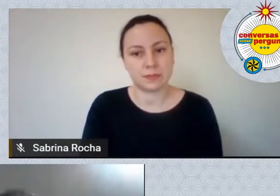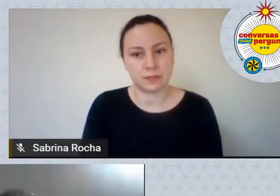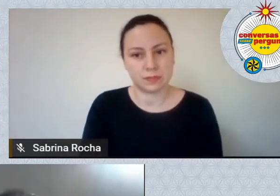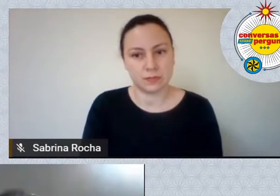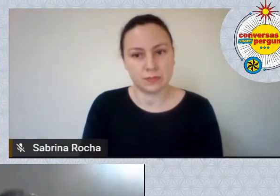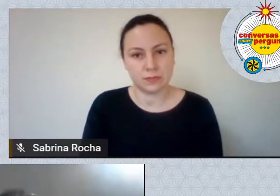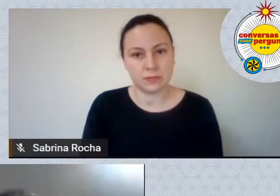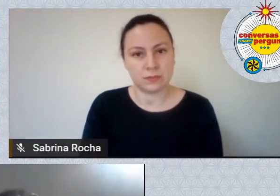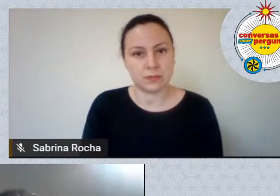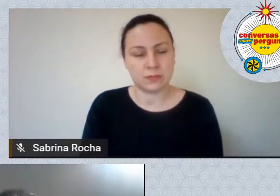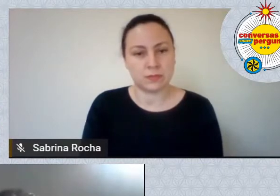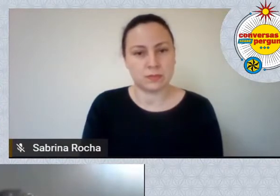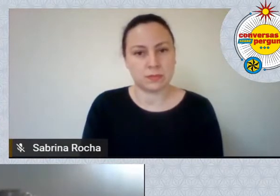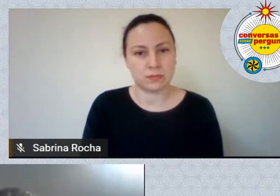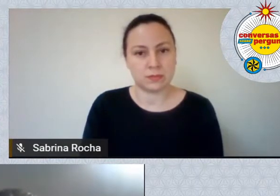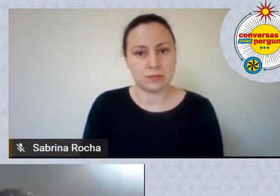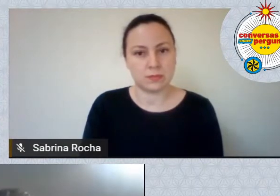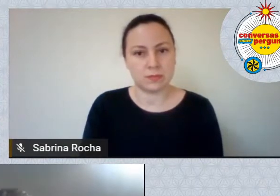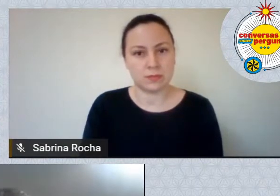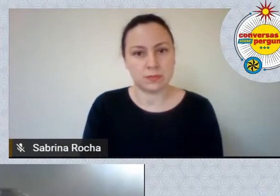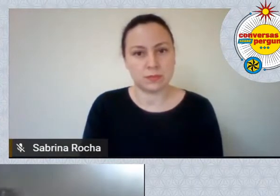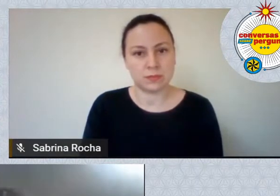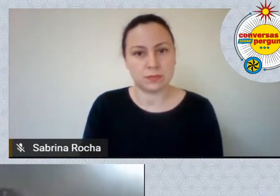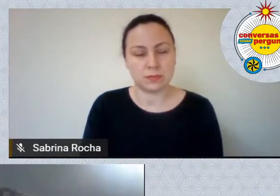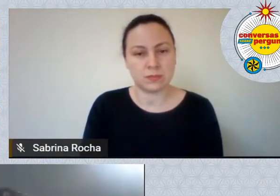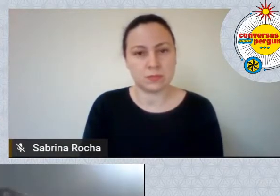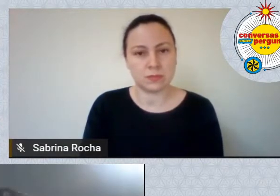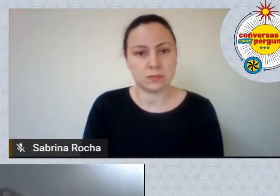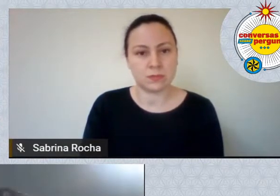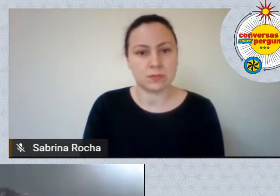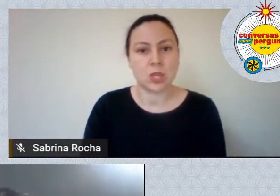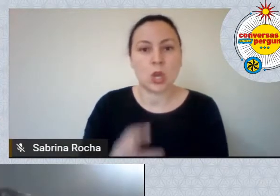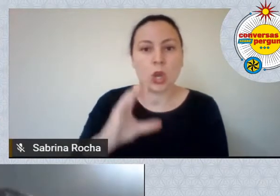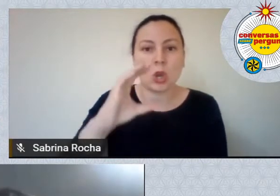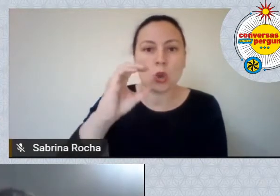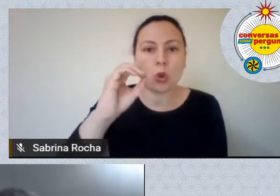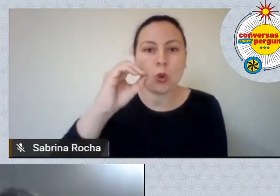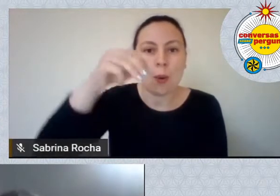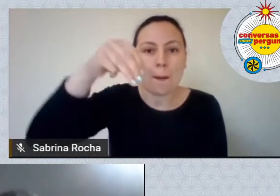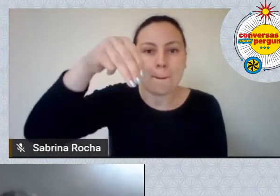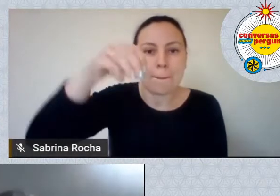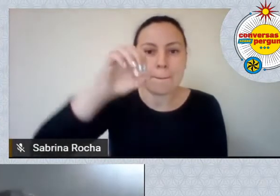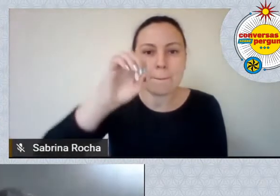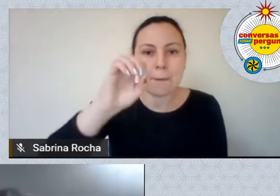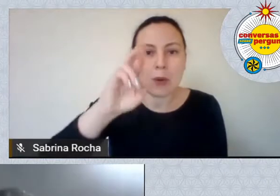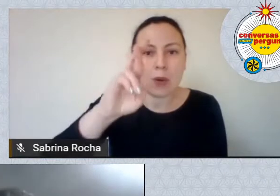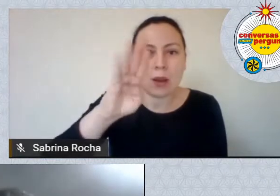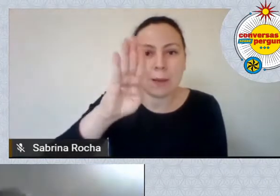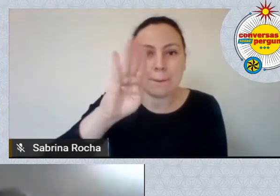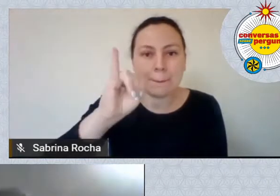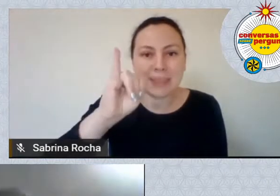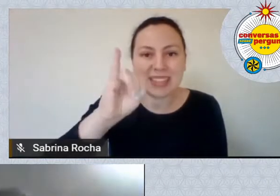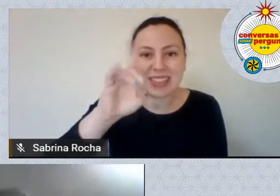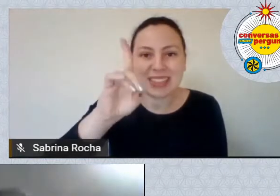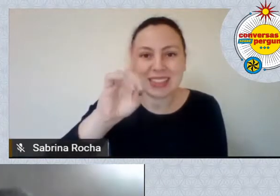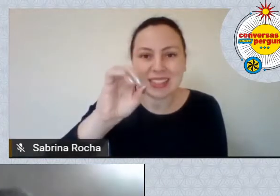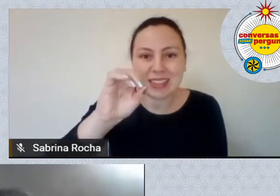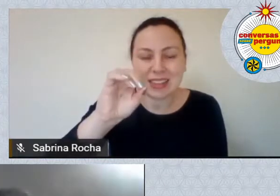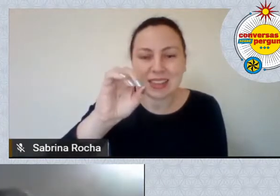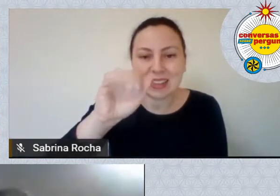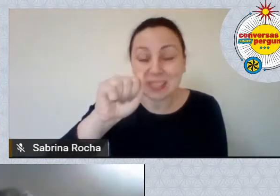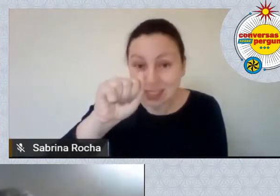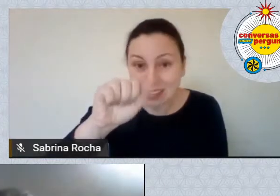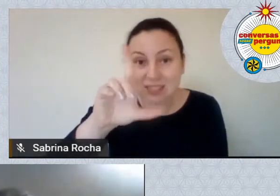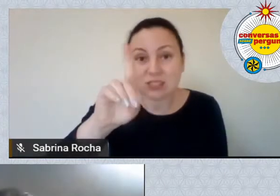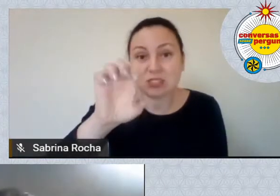Está falando comorbidade, é um conceito que vem da medicina, e que tem que ver com